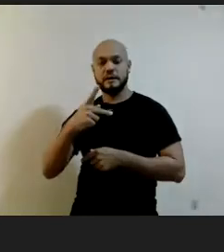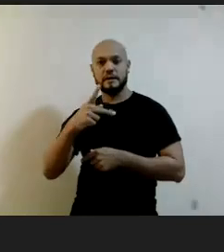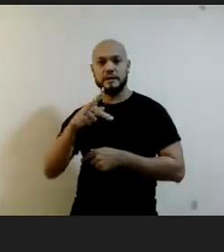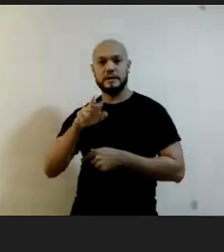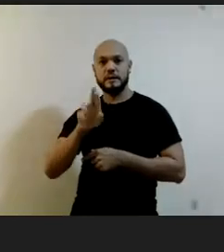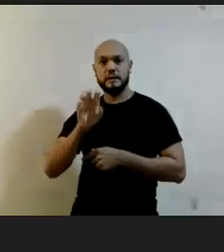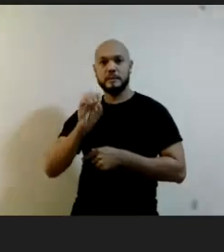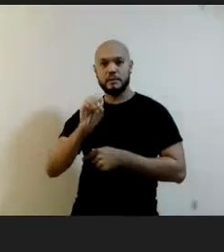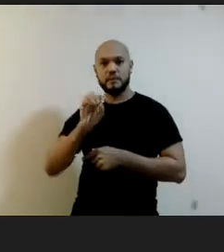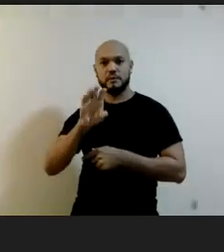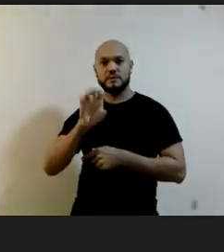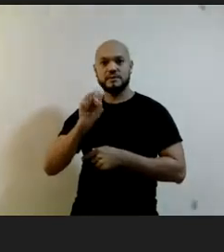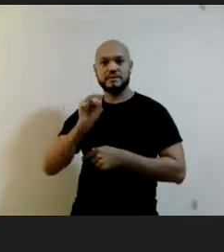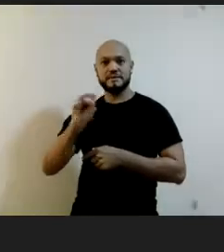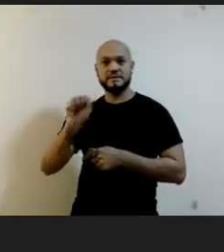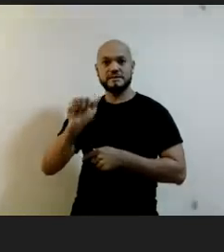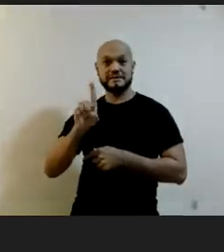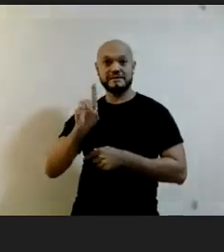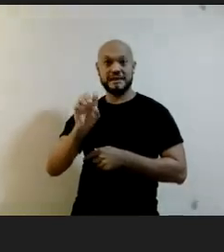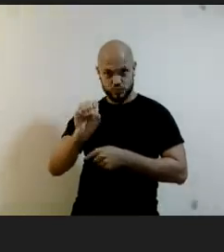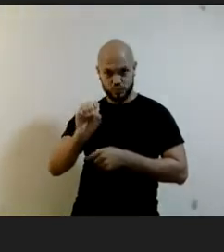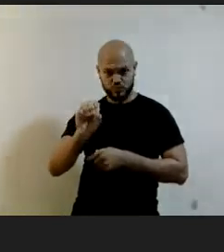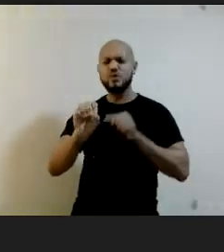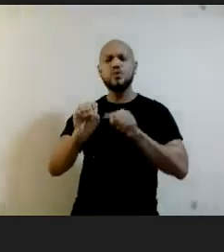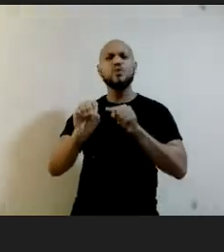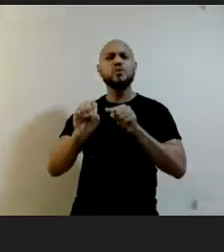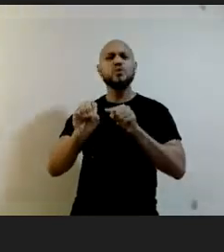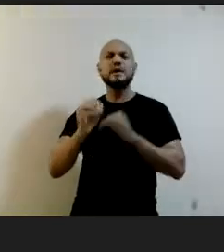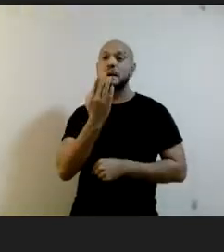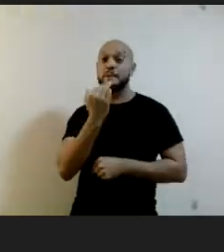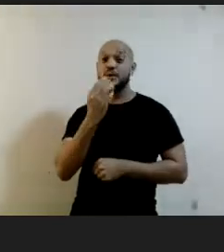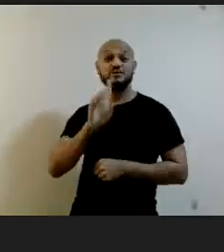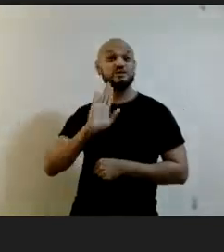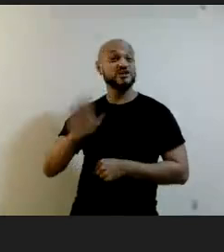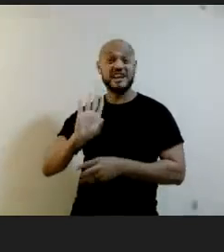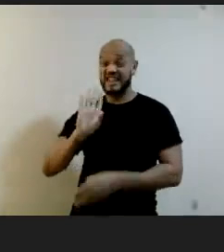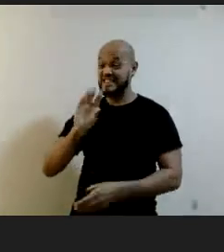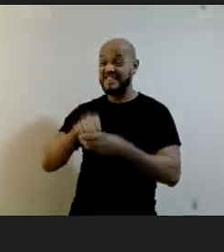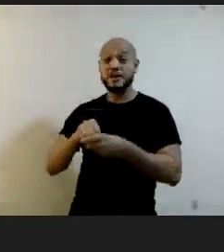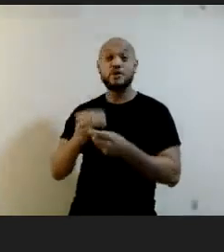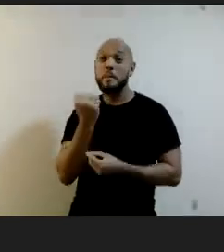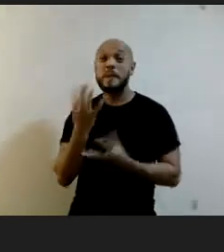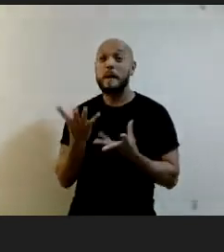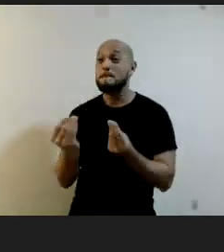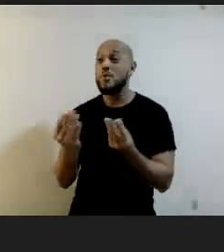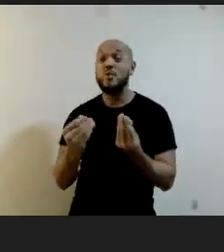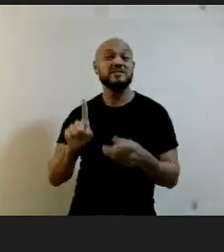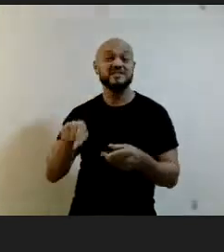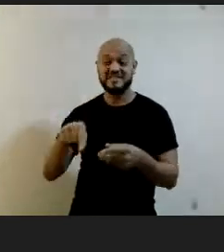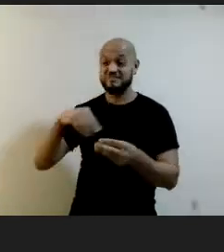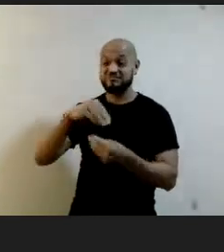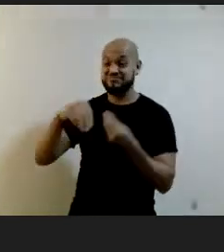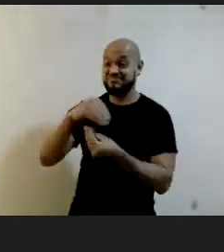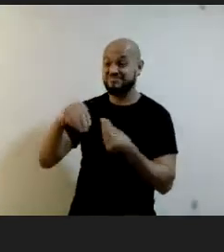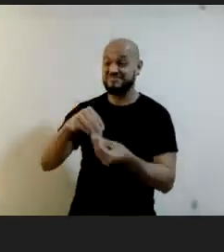que você come e já estão todos quebrados, né? São